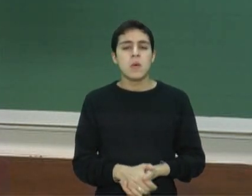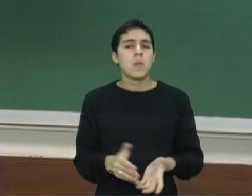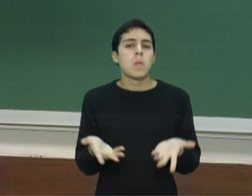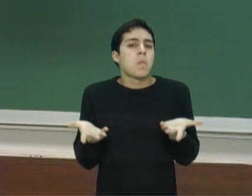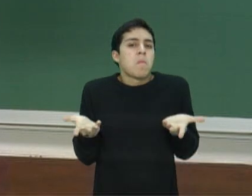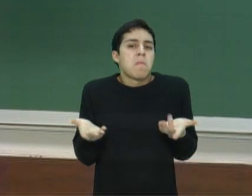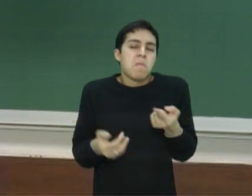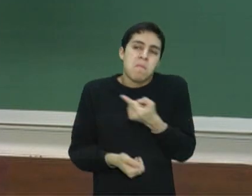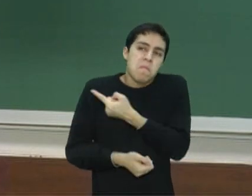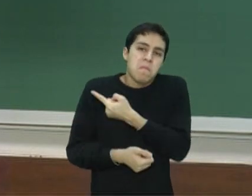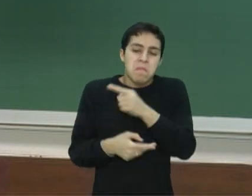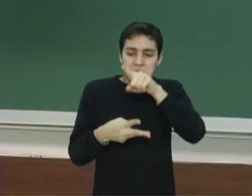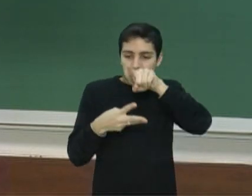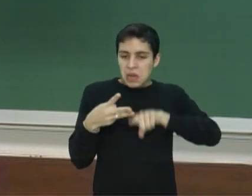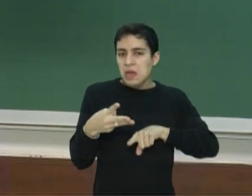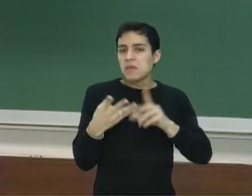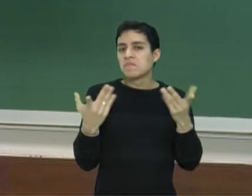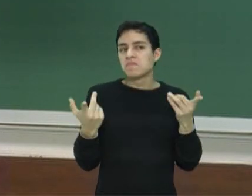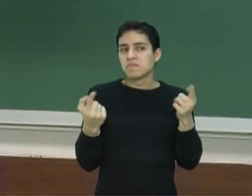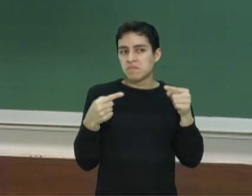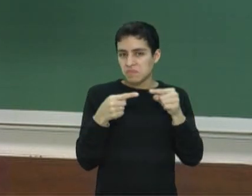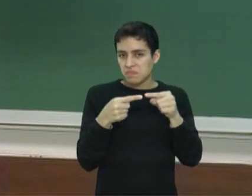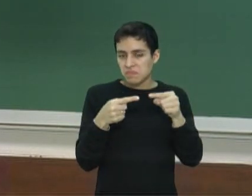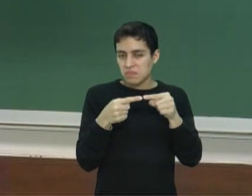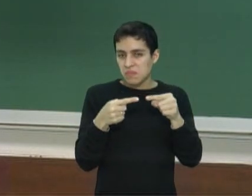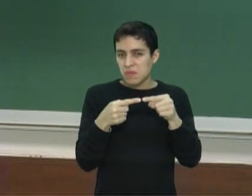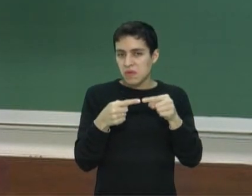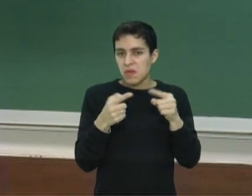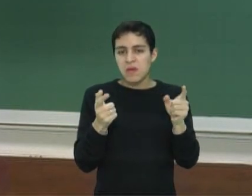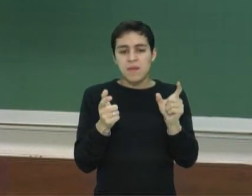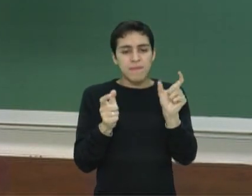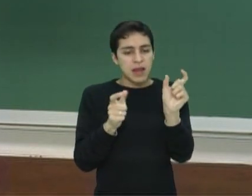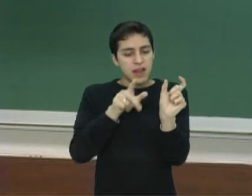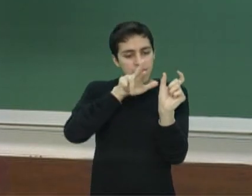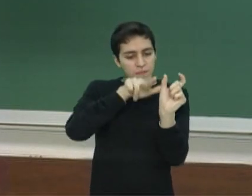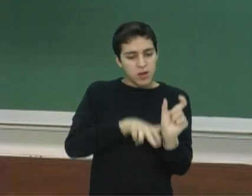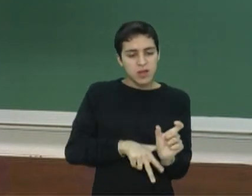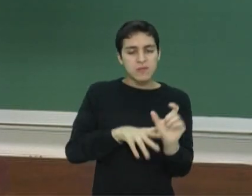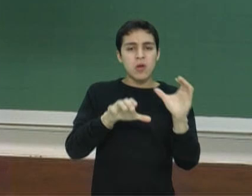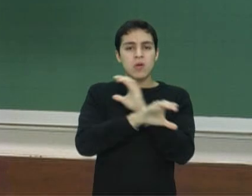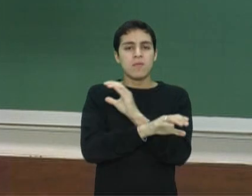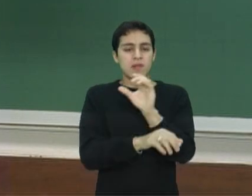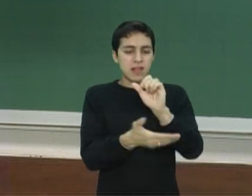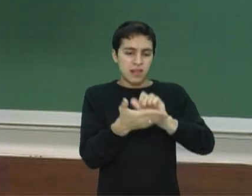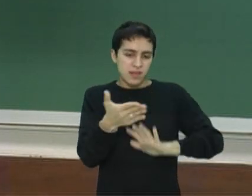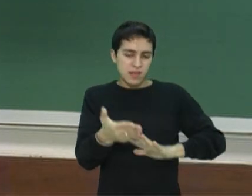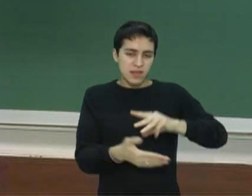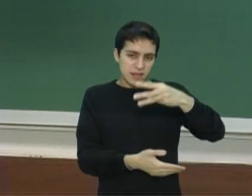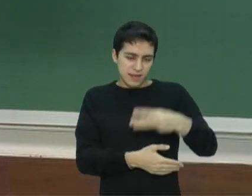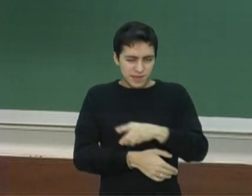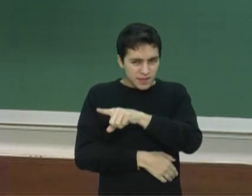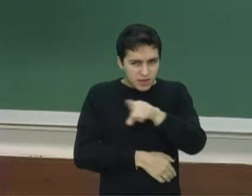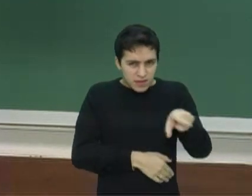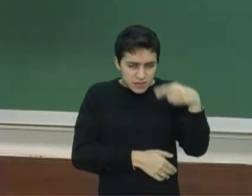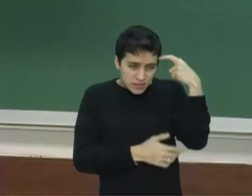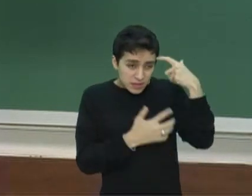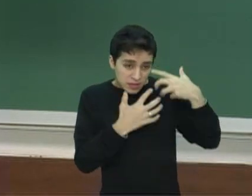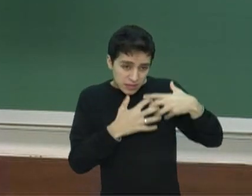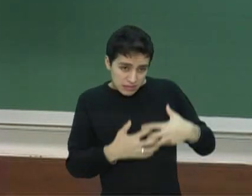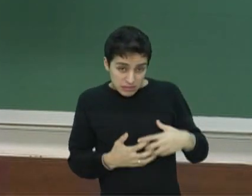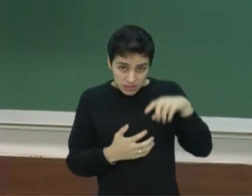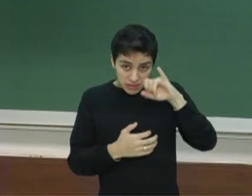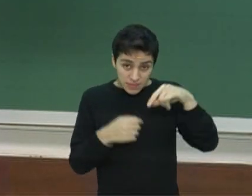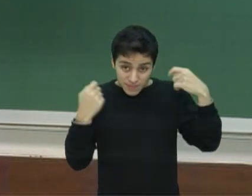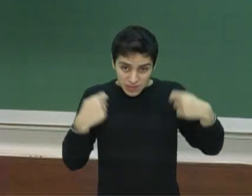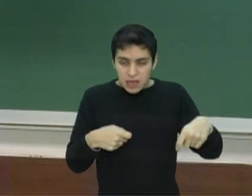Qual dessas 3 é a palavra polissêmica que completa a nossa atividade 3? Pense um pouquinho, se for